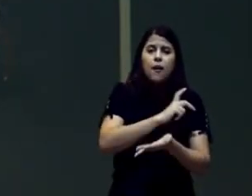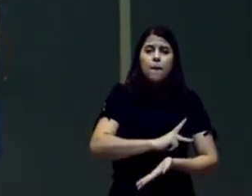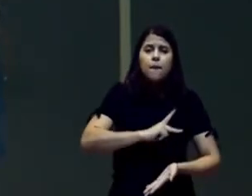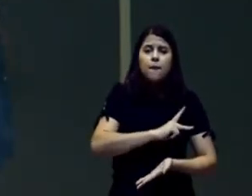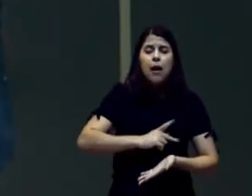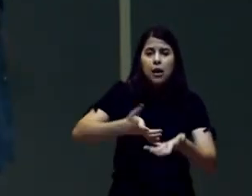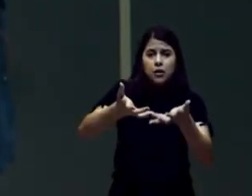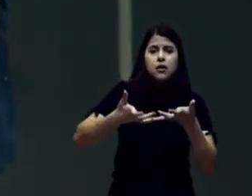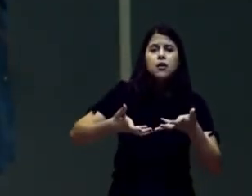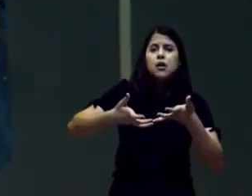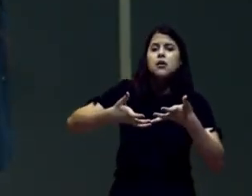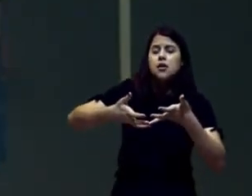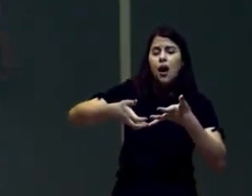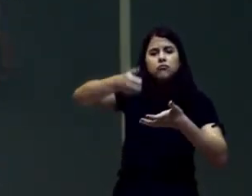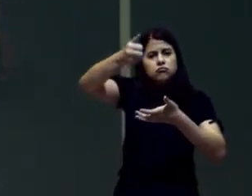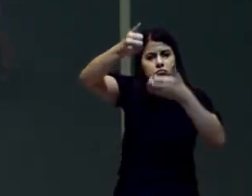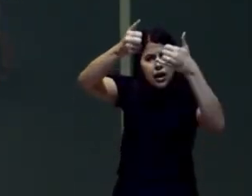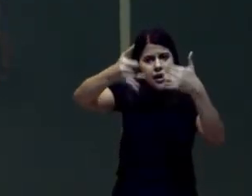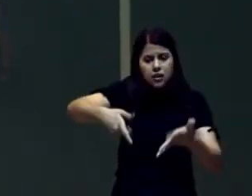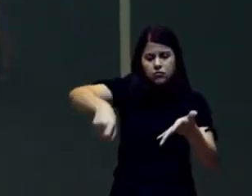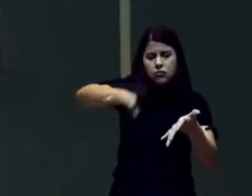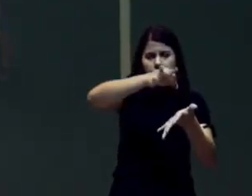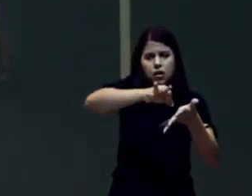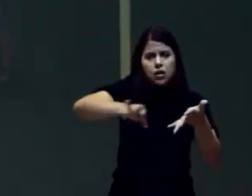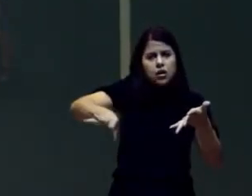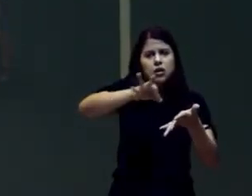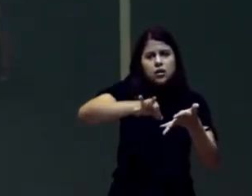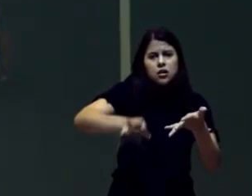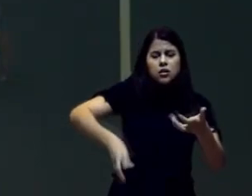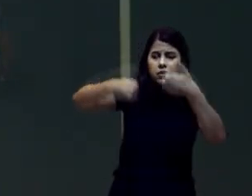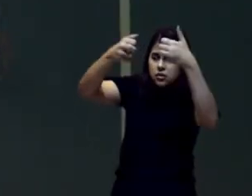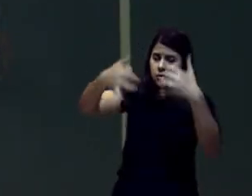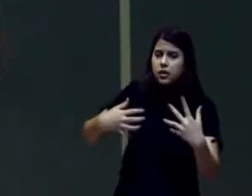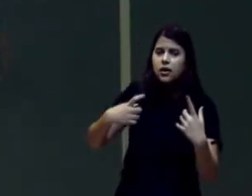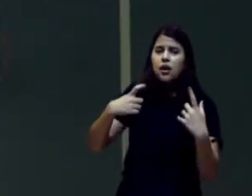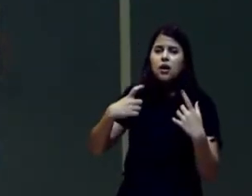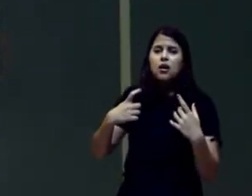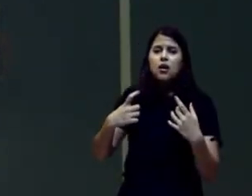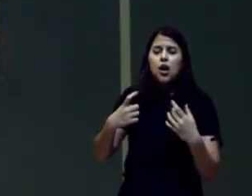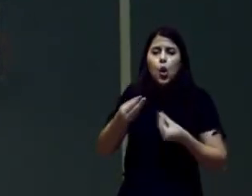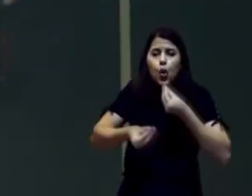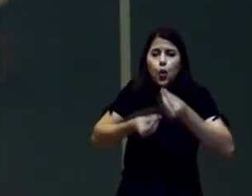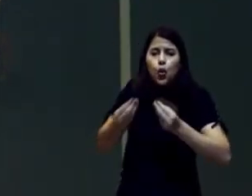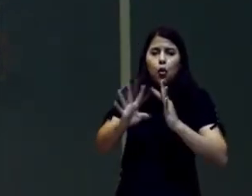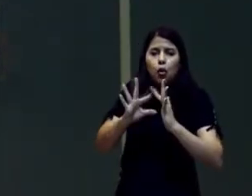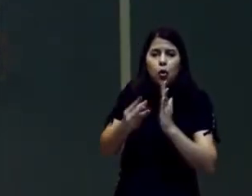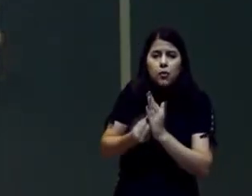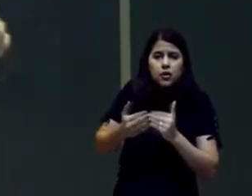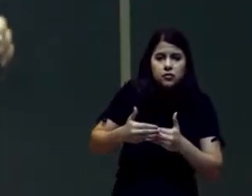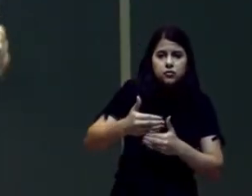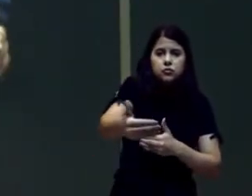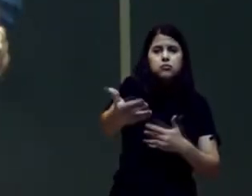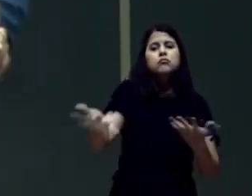esta convicção. É um testamento onde ele não se preocupa simplesmente com uma localidade como foi